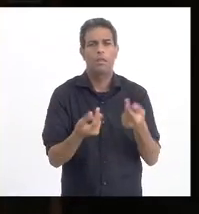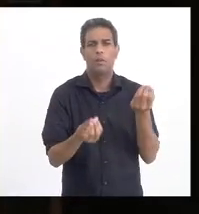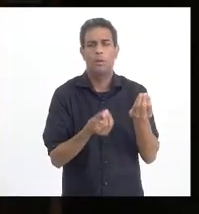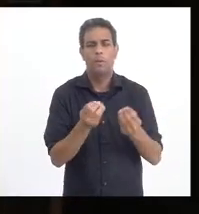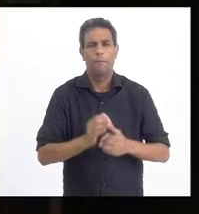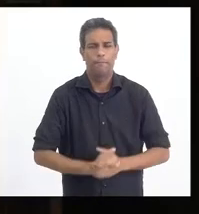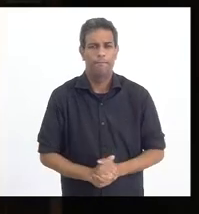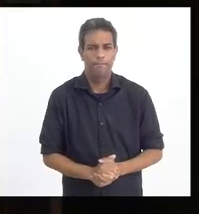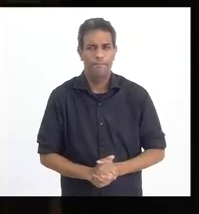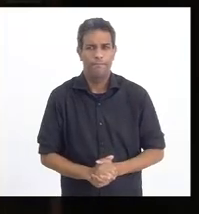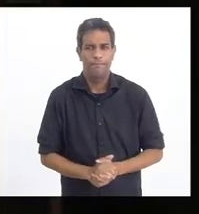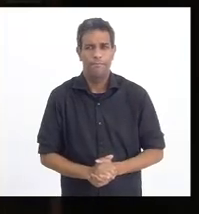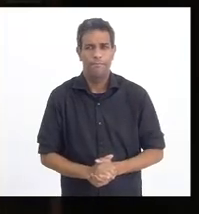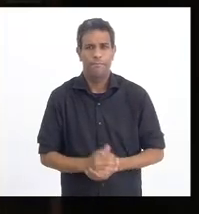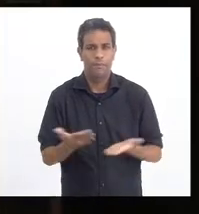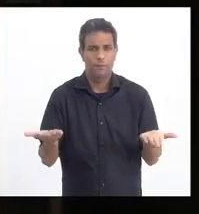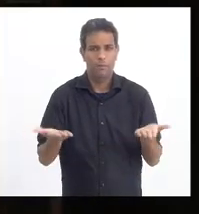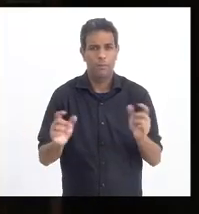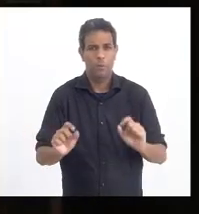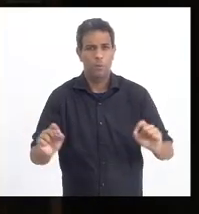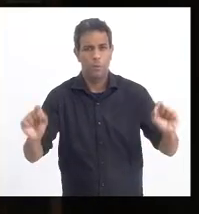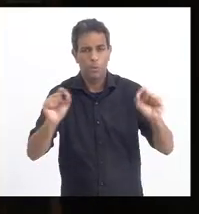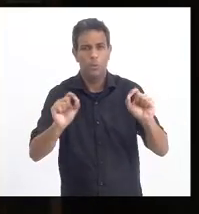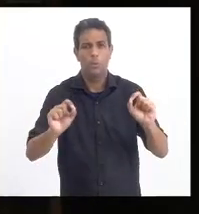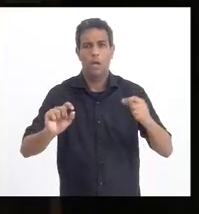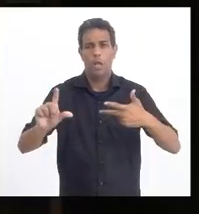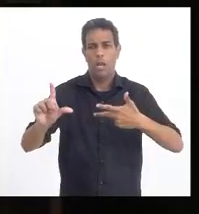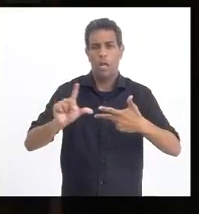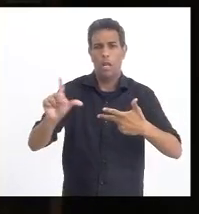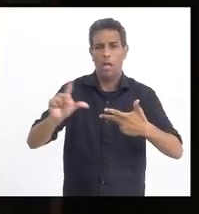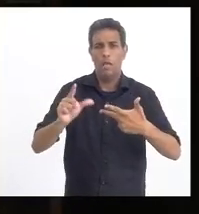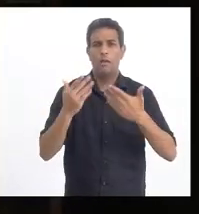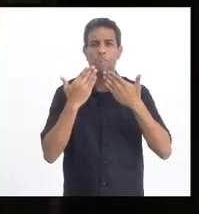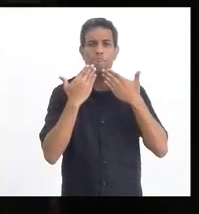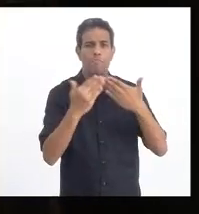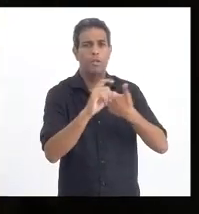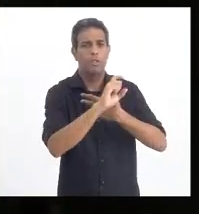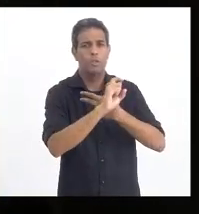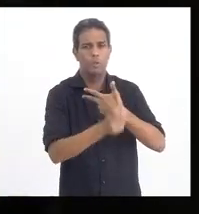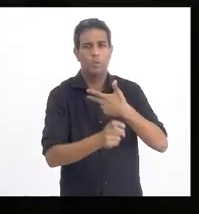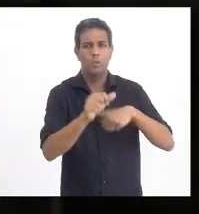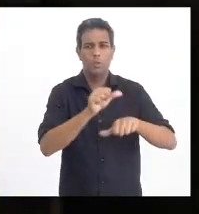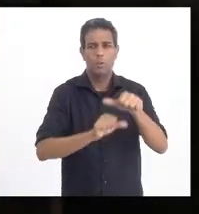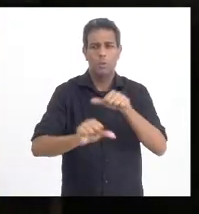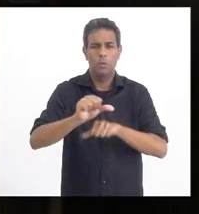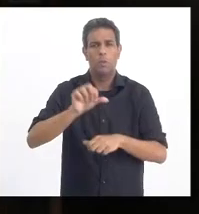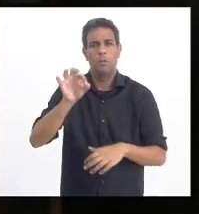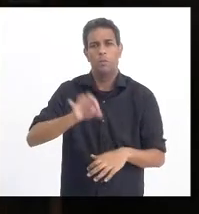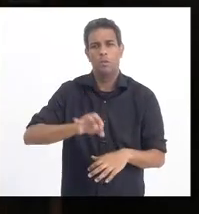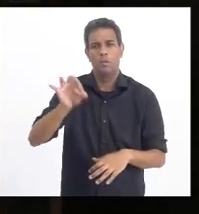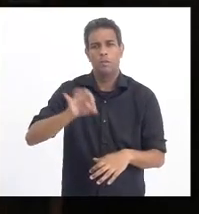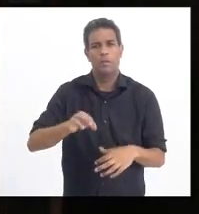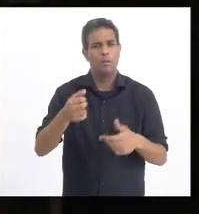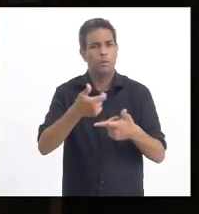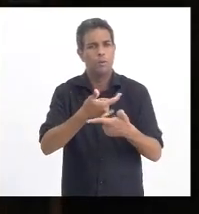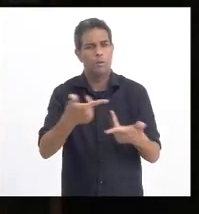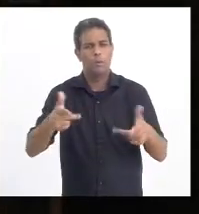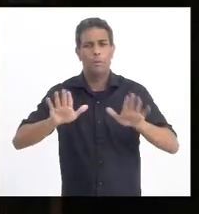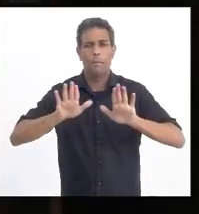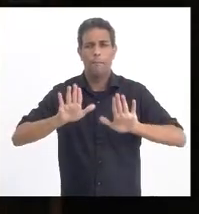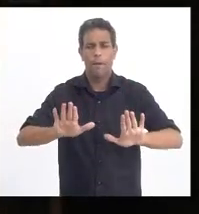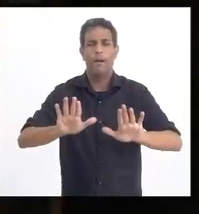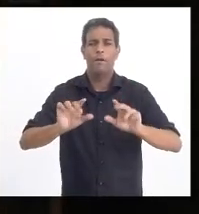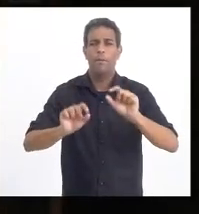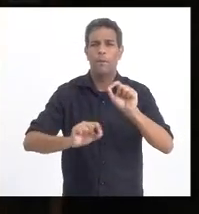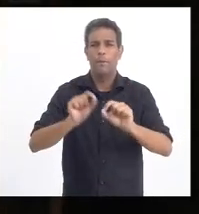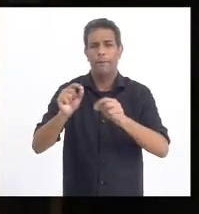o parlamentar aqui o legislativo autorizou o Executivo regulamentasse os percentuais só